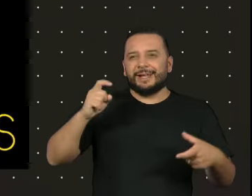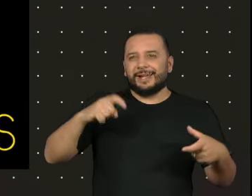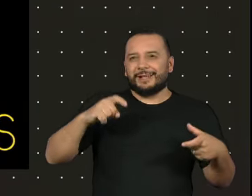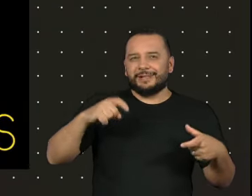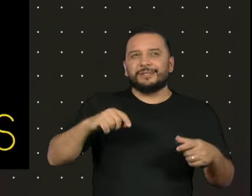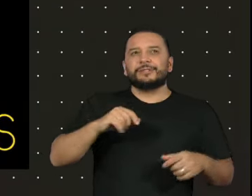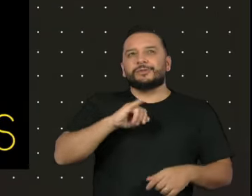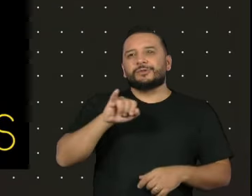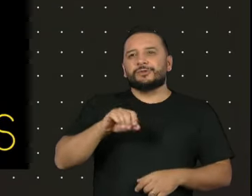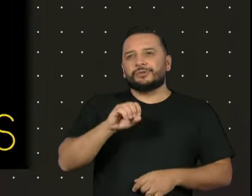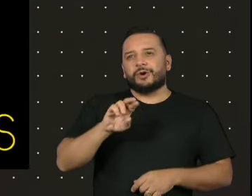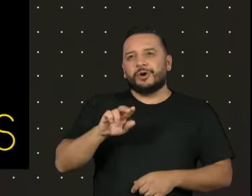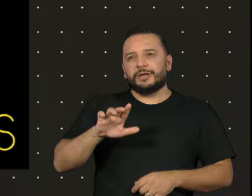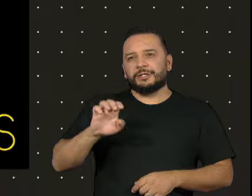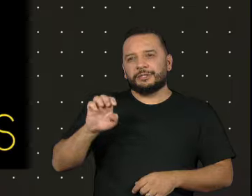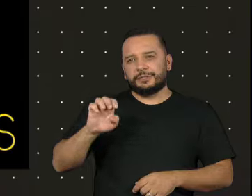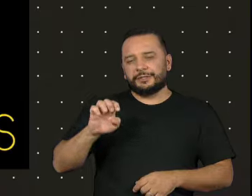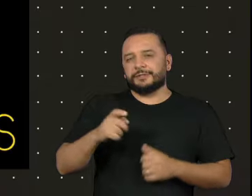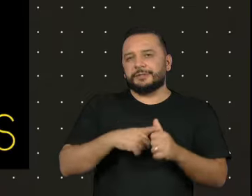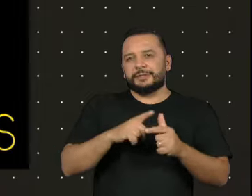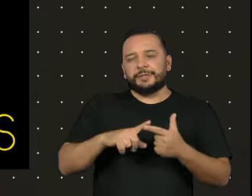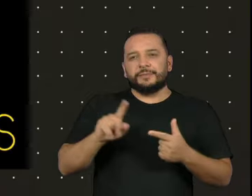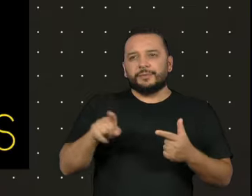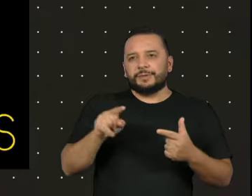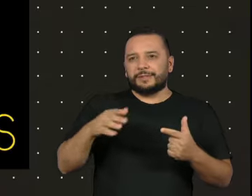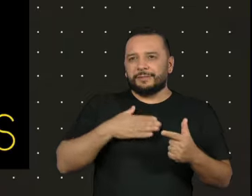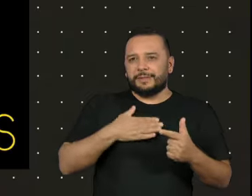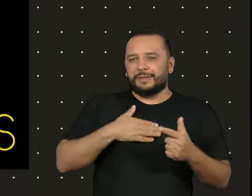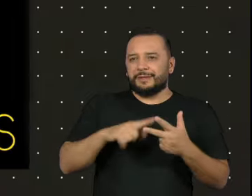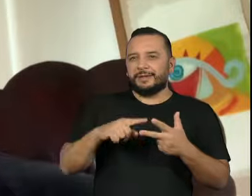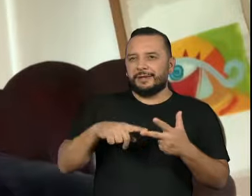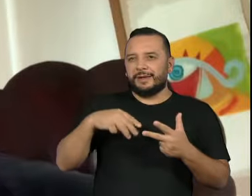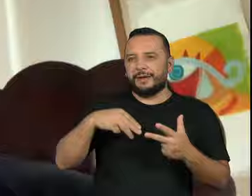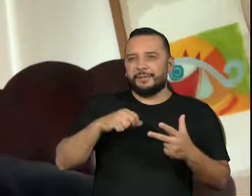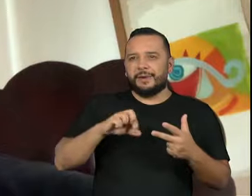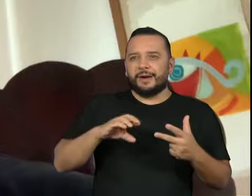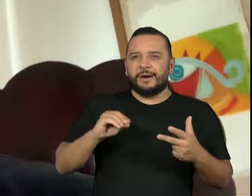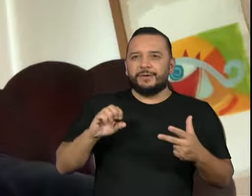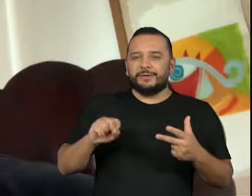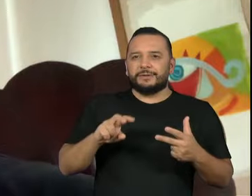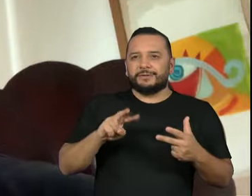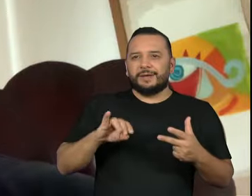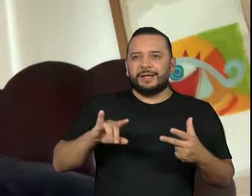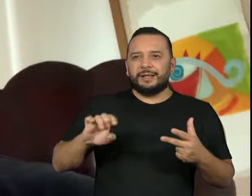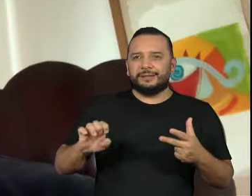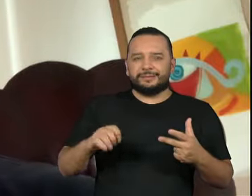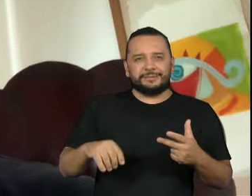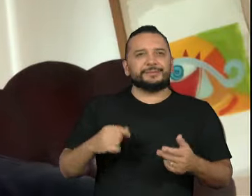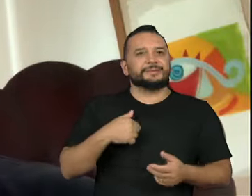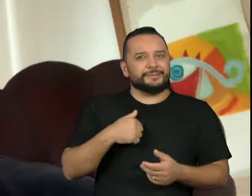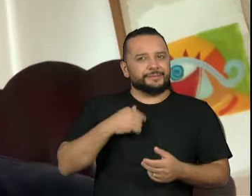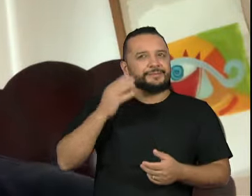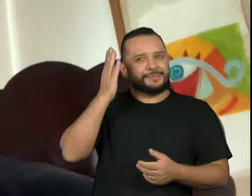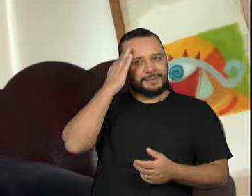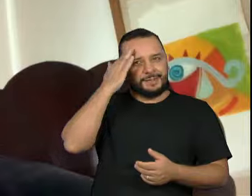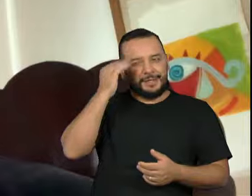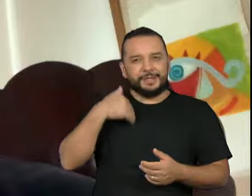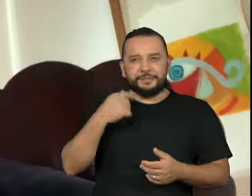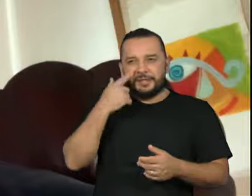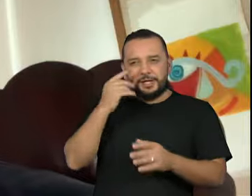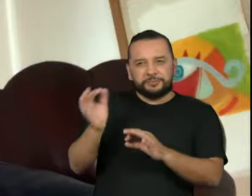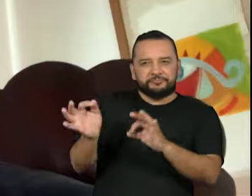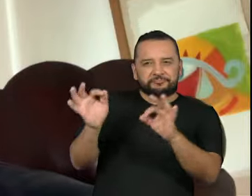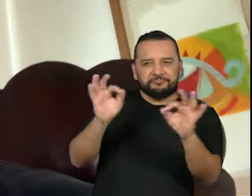do Jorge Ben, músicas minhas, se eu não me engano tinha Marcos Valle também, e eu sempre acompanhei a carreira dela,